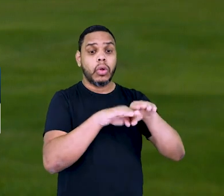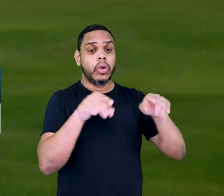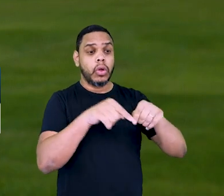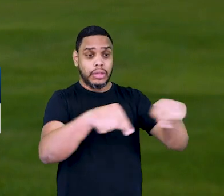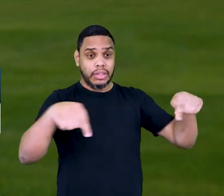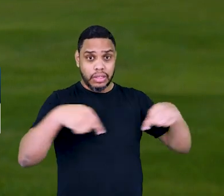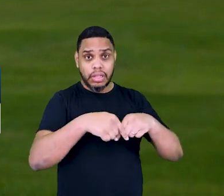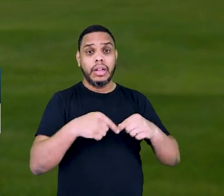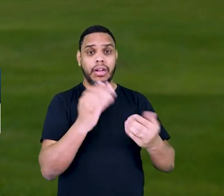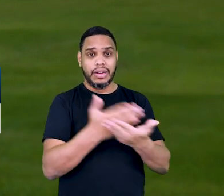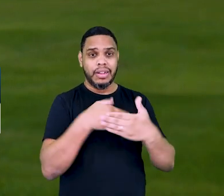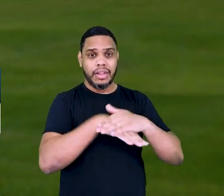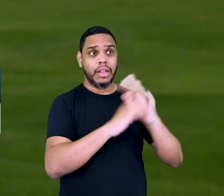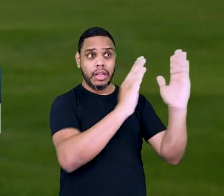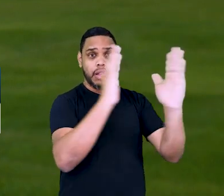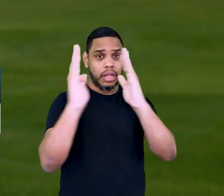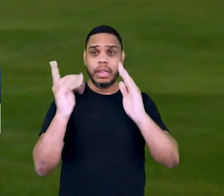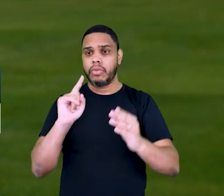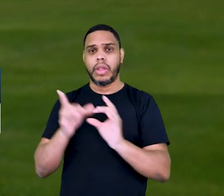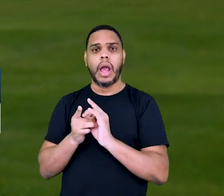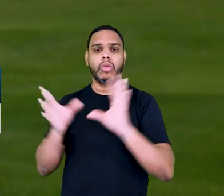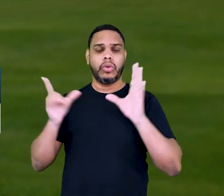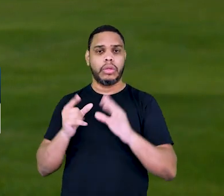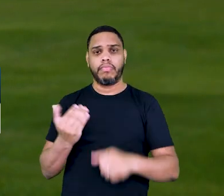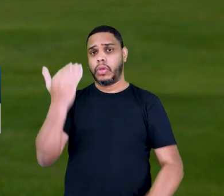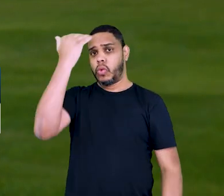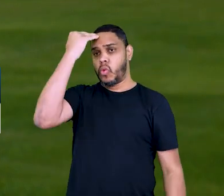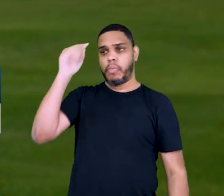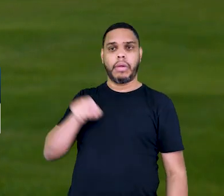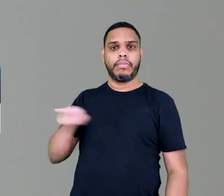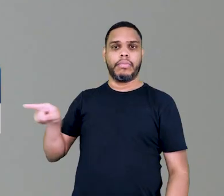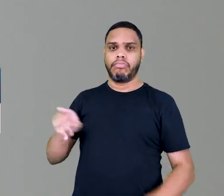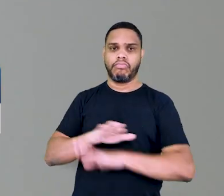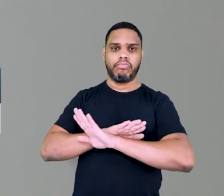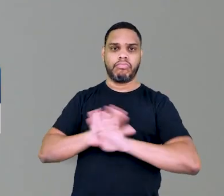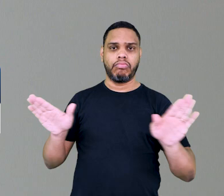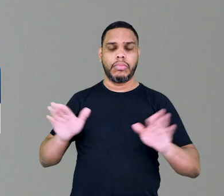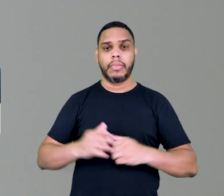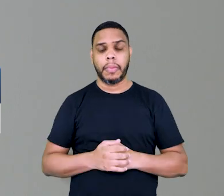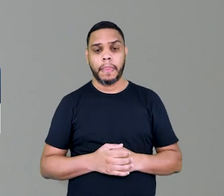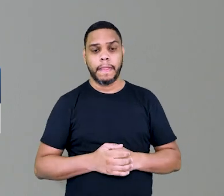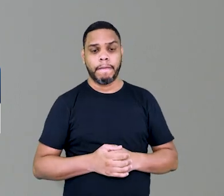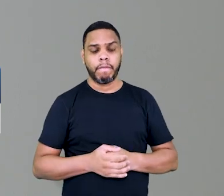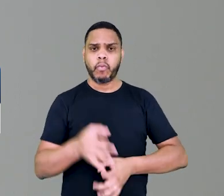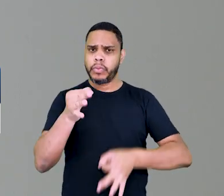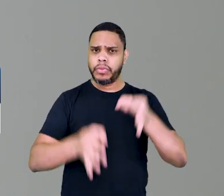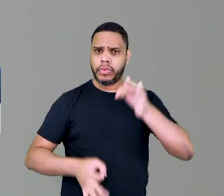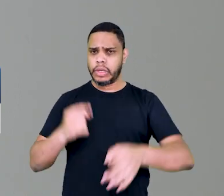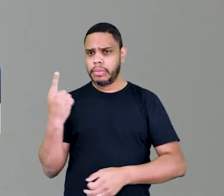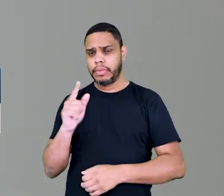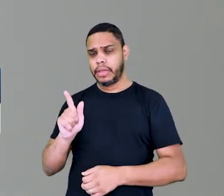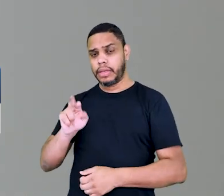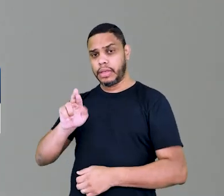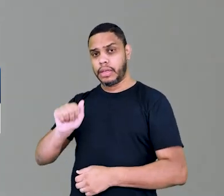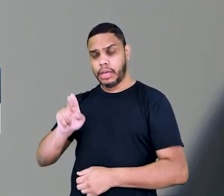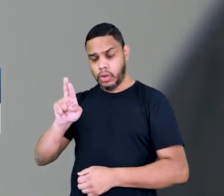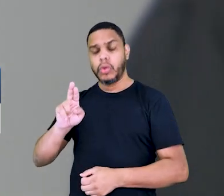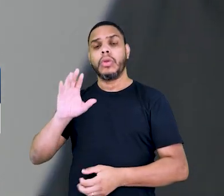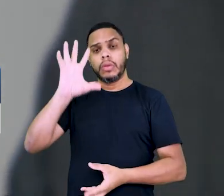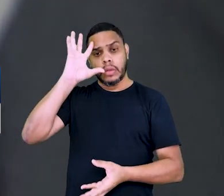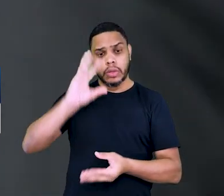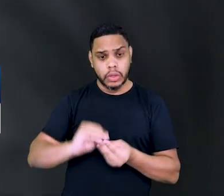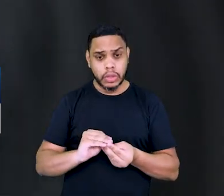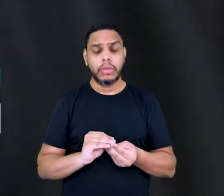autorização e, por isso, o único culpado pelo ocorrido seria ele. O juízo de primeiro grau concluiu que ambas as